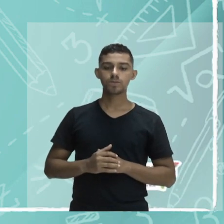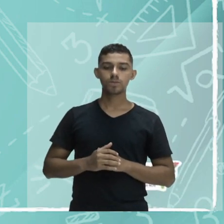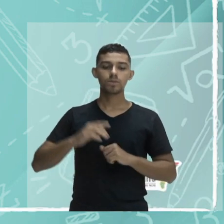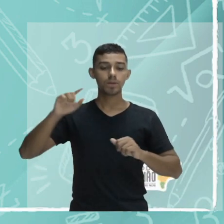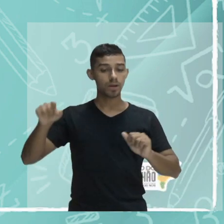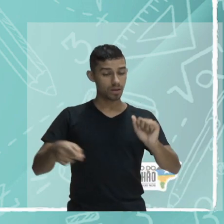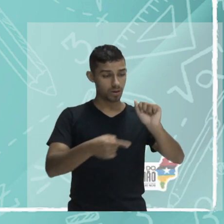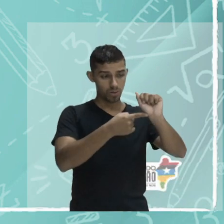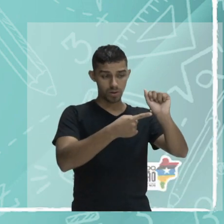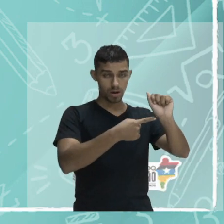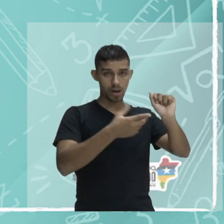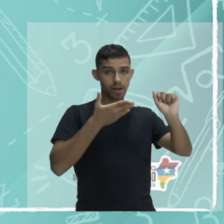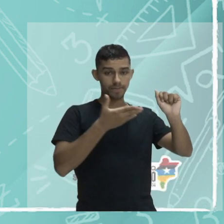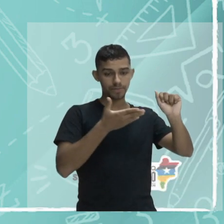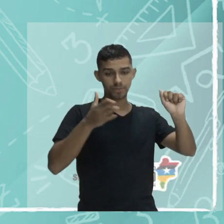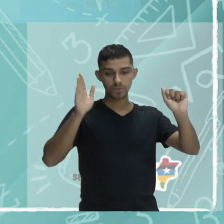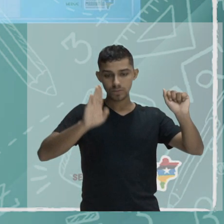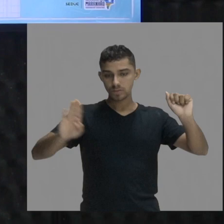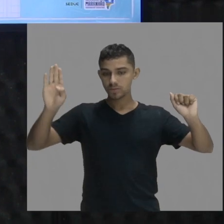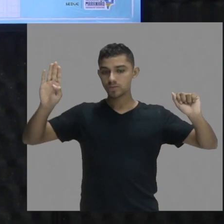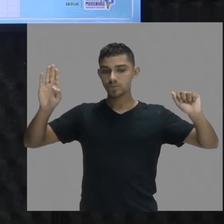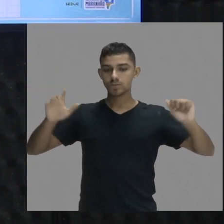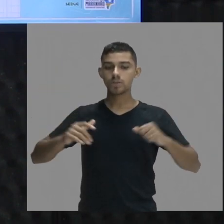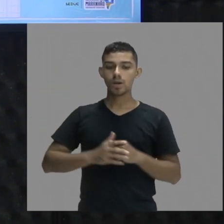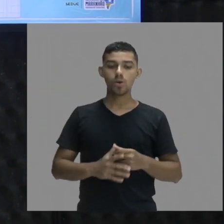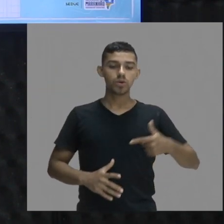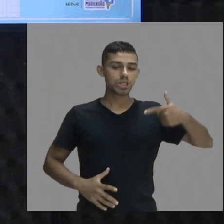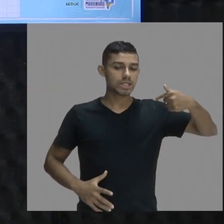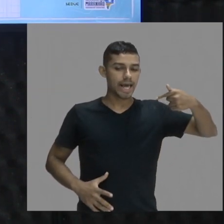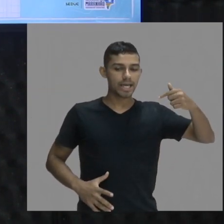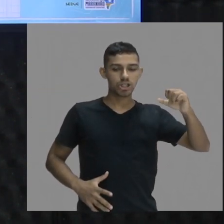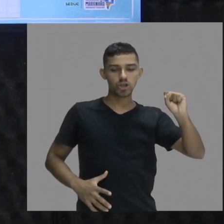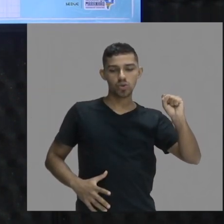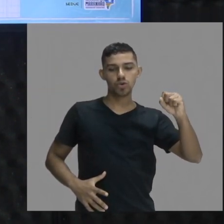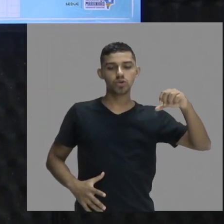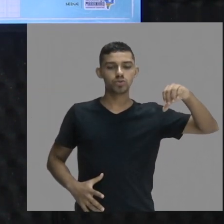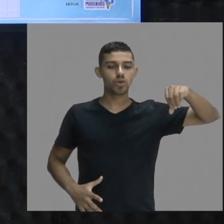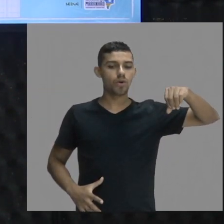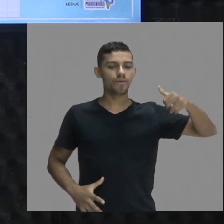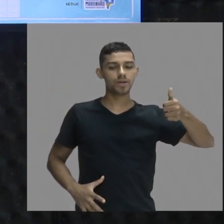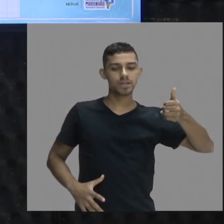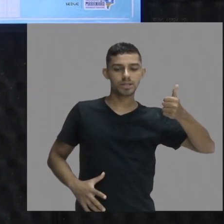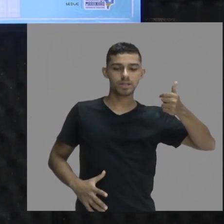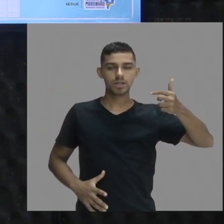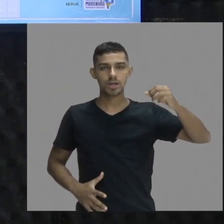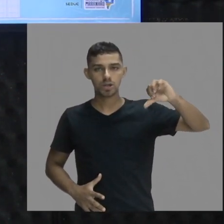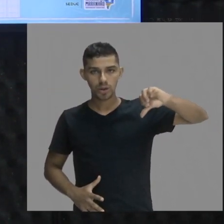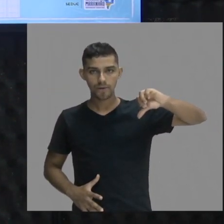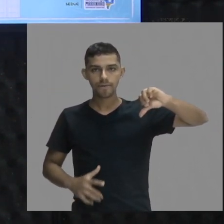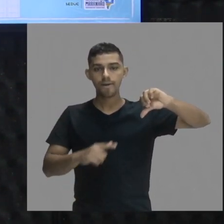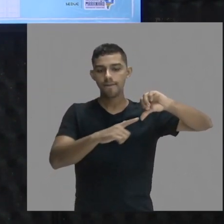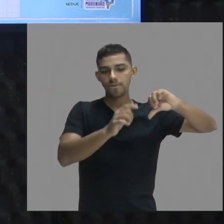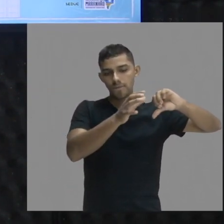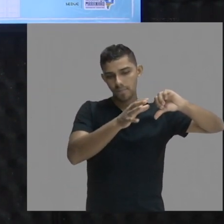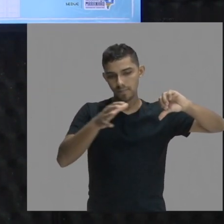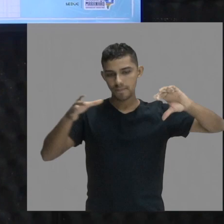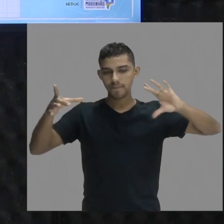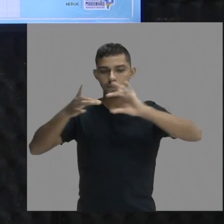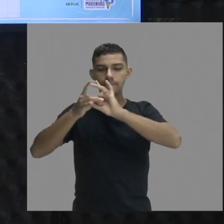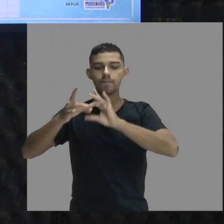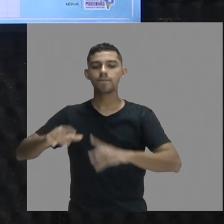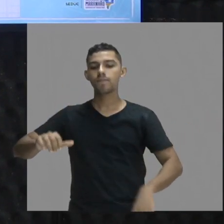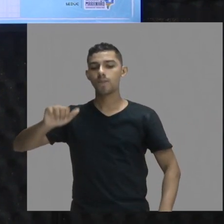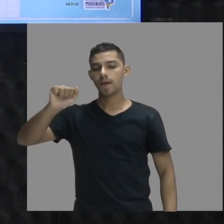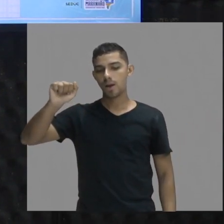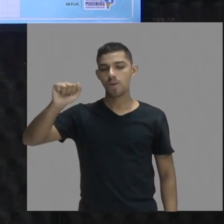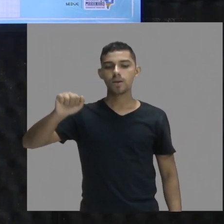A, nesse caso você percebe que apenas os 7, 8, 9, 10 e 19 se estão associados a elementos de A. Então, esse cara